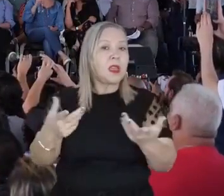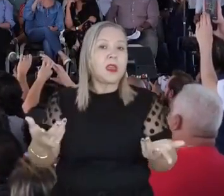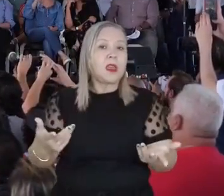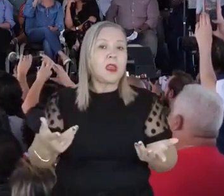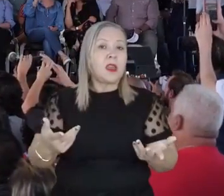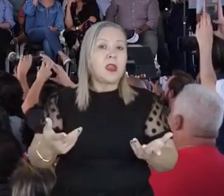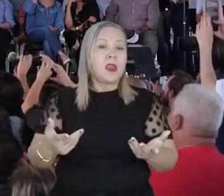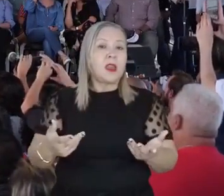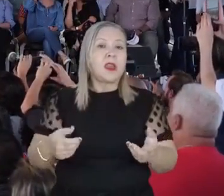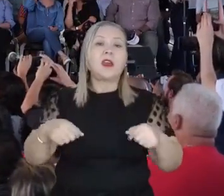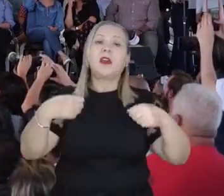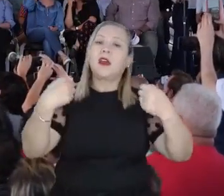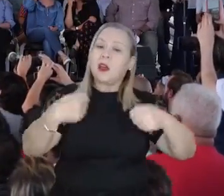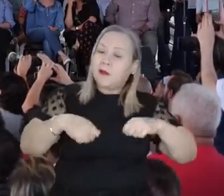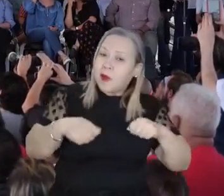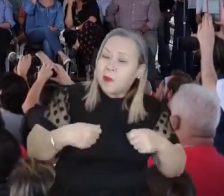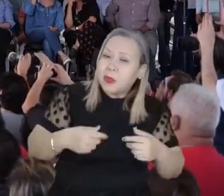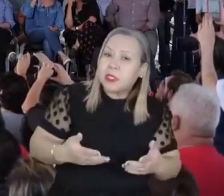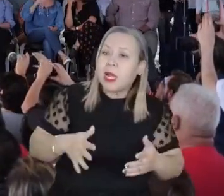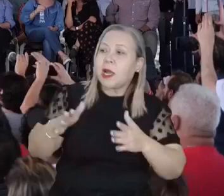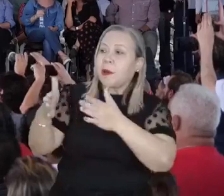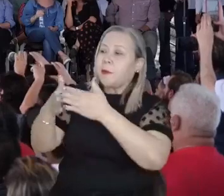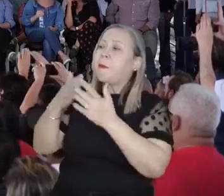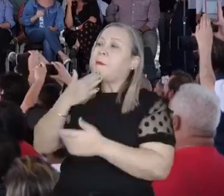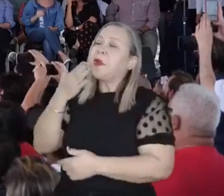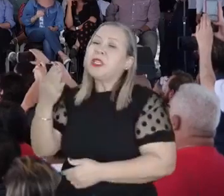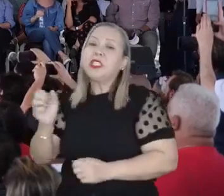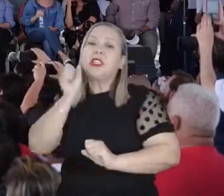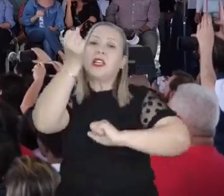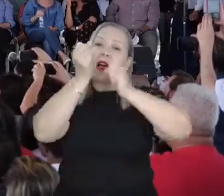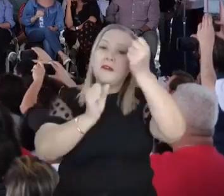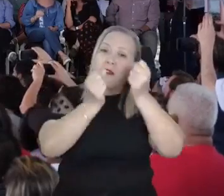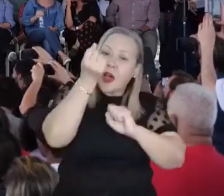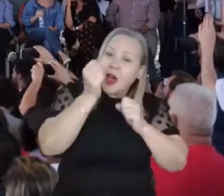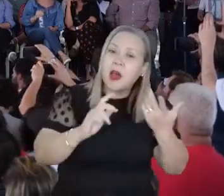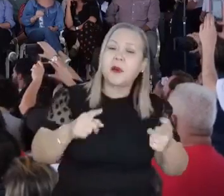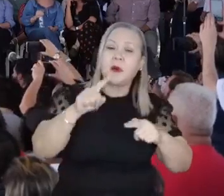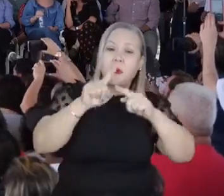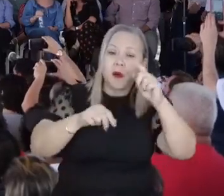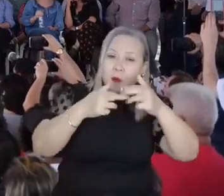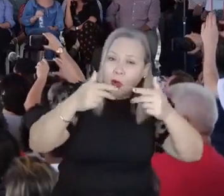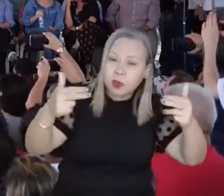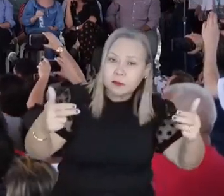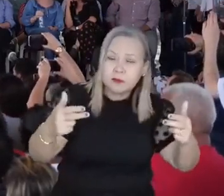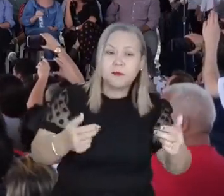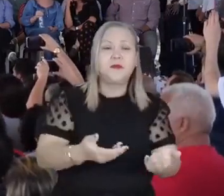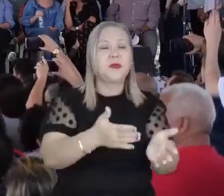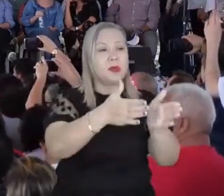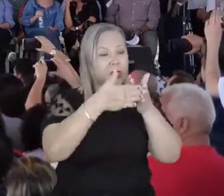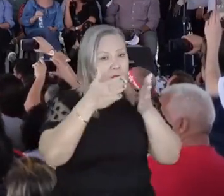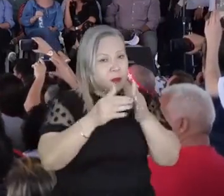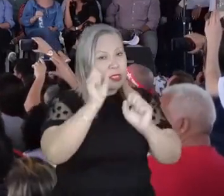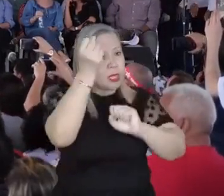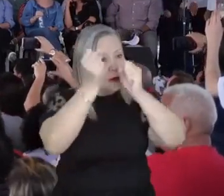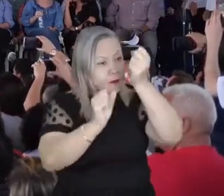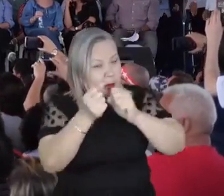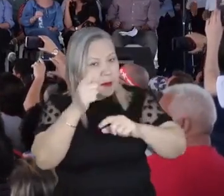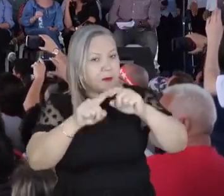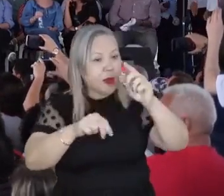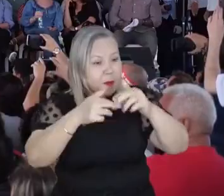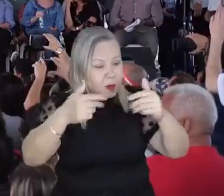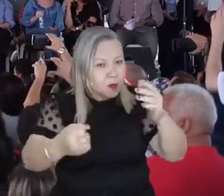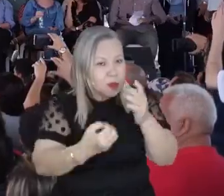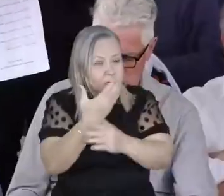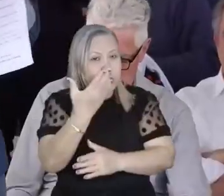produção. Se ele encomendar, a fábrica vai produzir. A fábrica produzindo vai gerar mais emprego. Esse